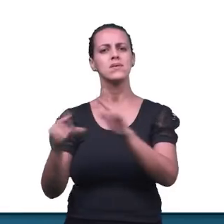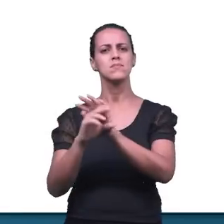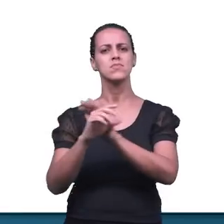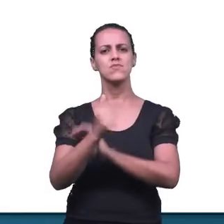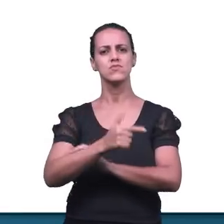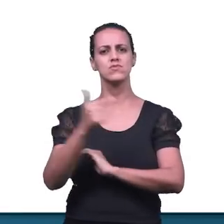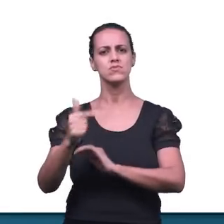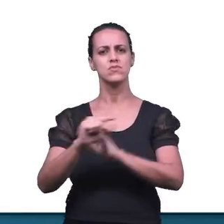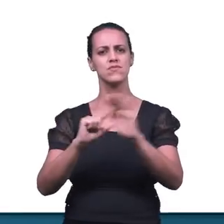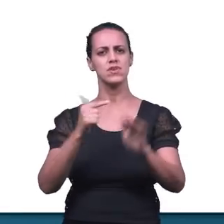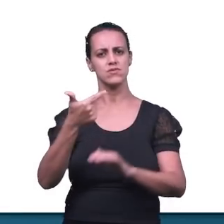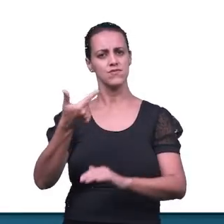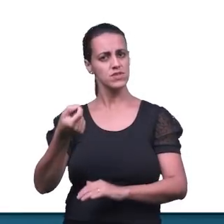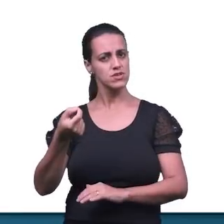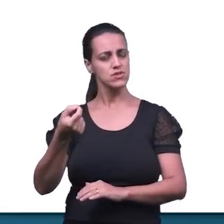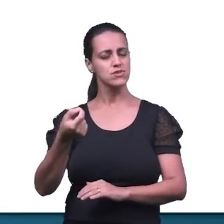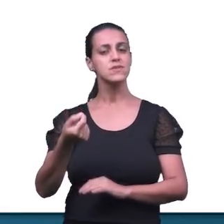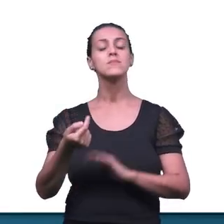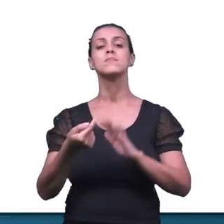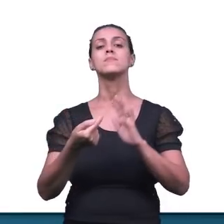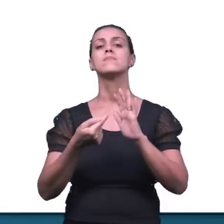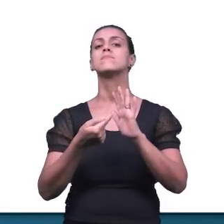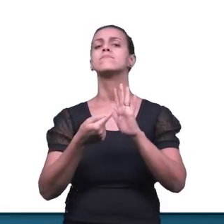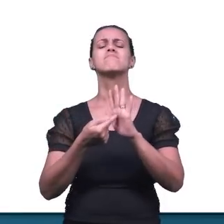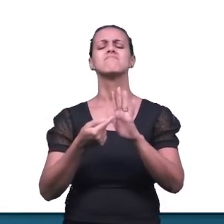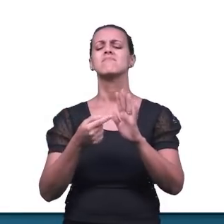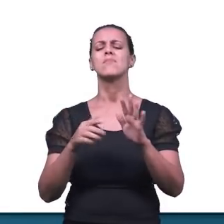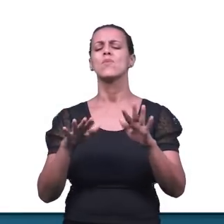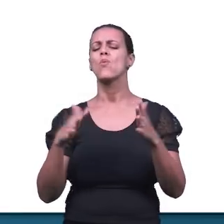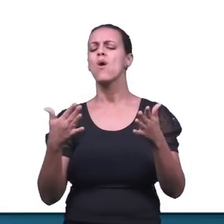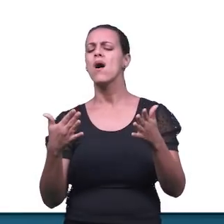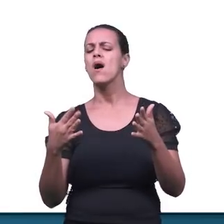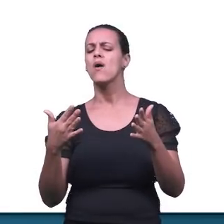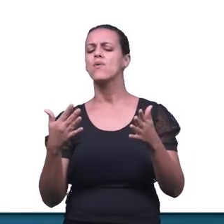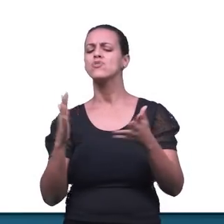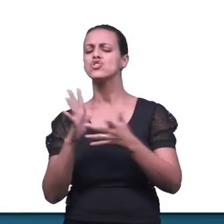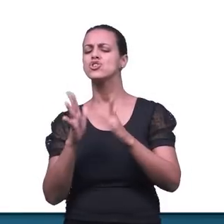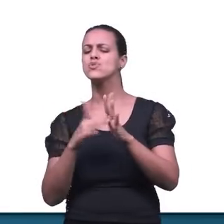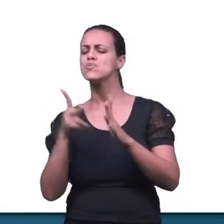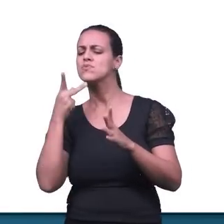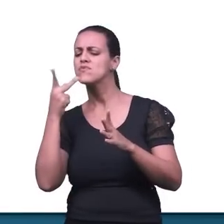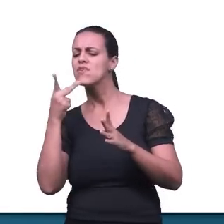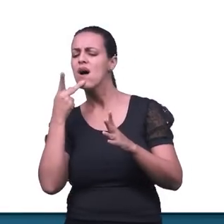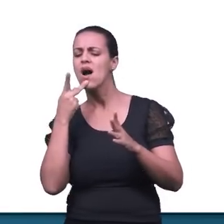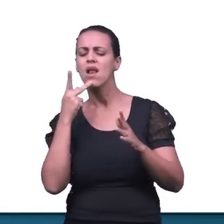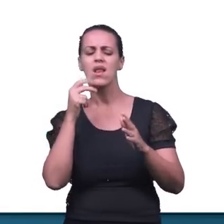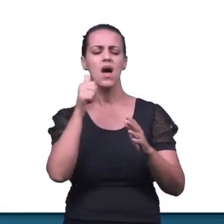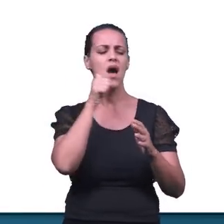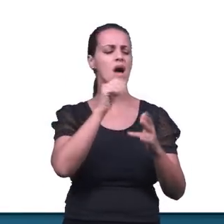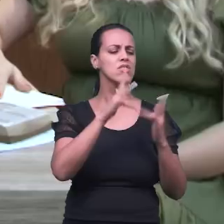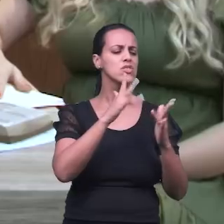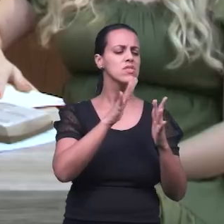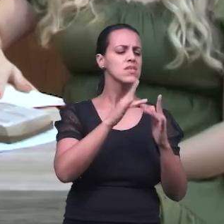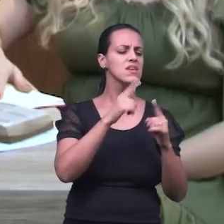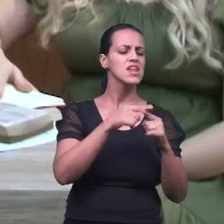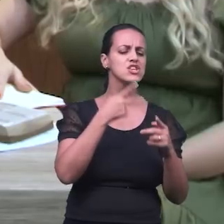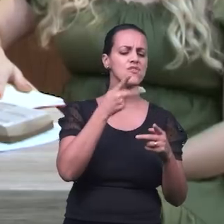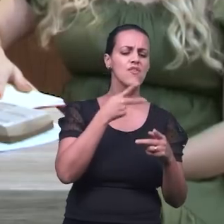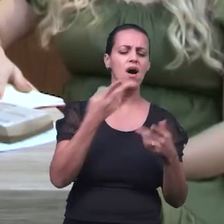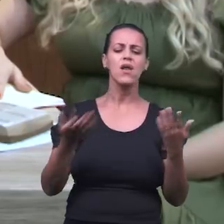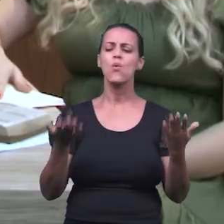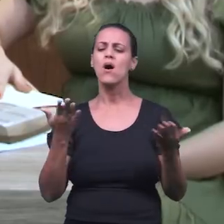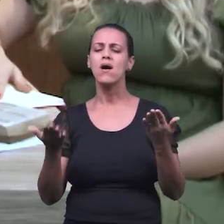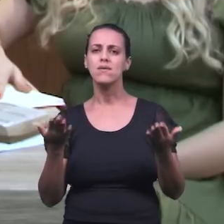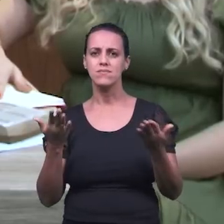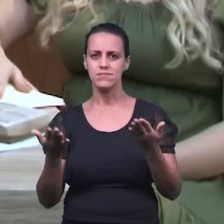capítulo 22, verso 20, identifique as falas do noivo, Jesus, e da noiva, a igreja. Temos a